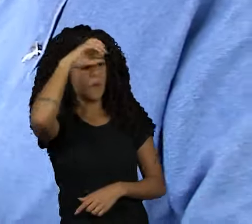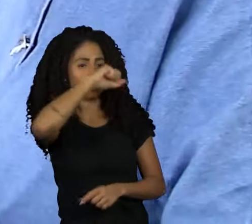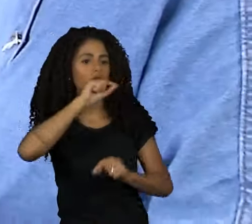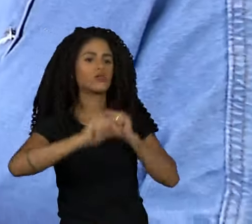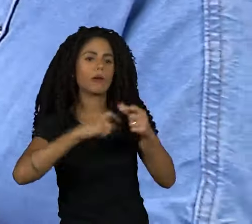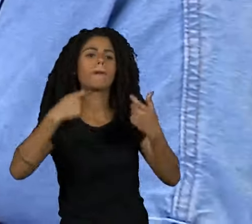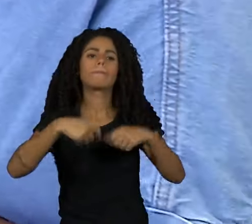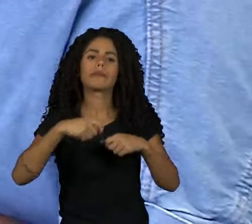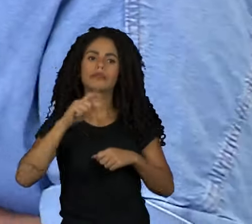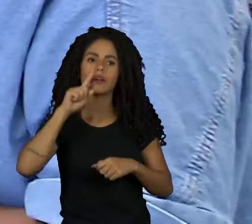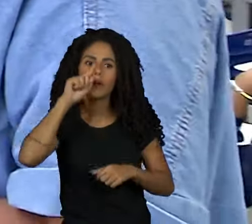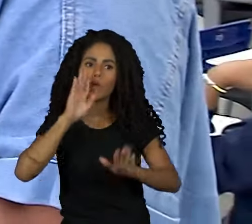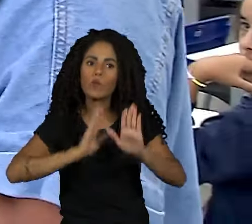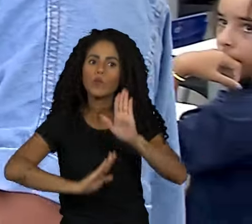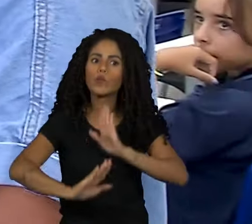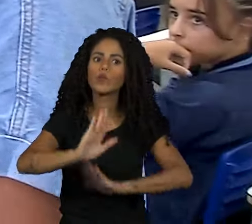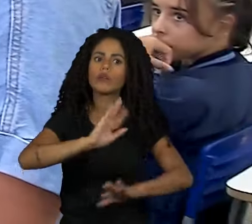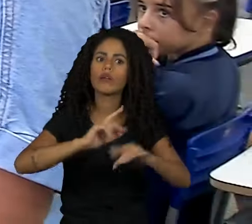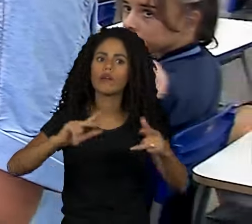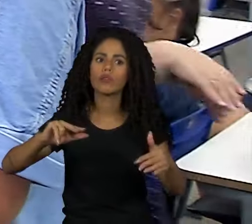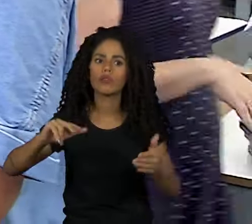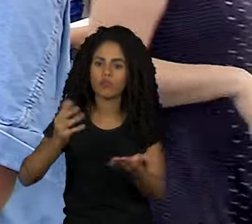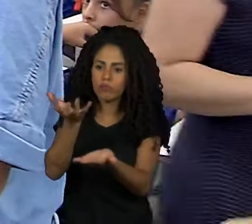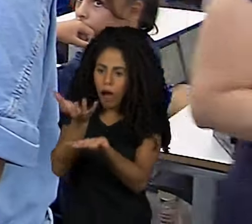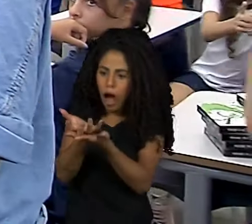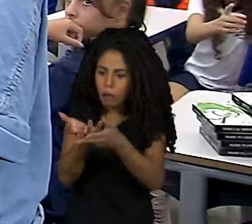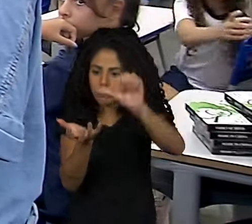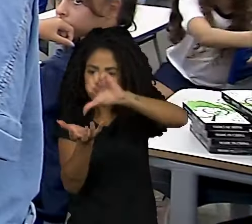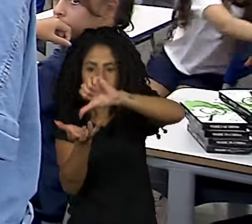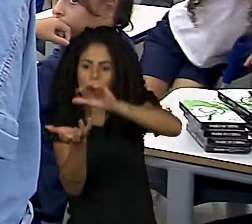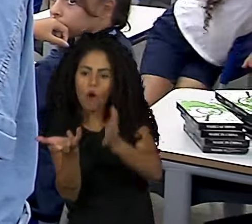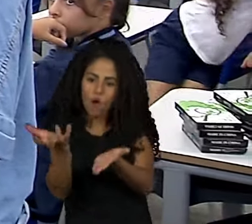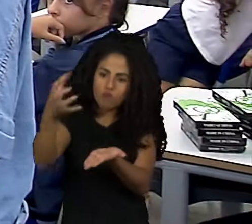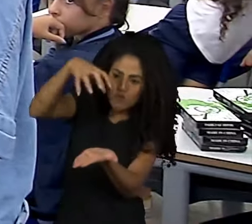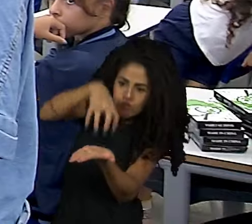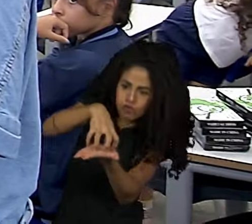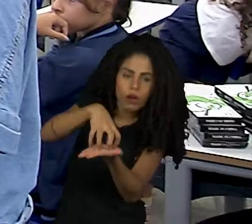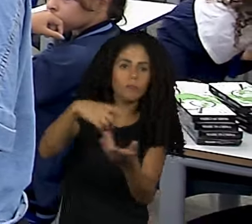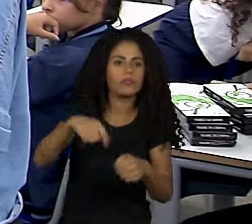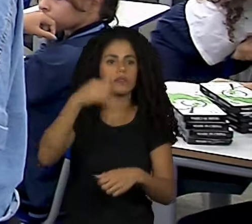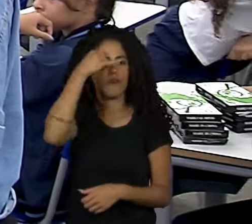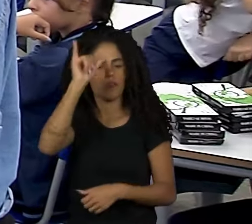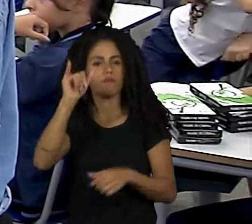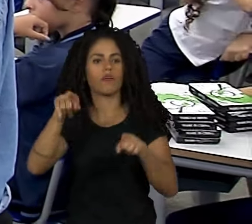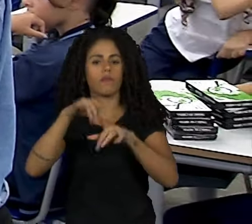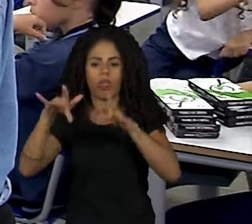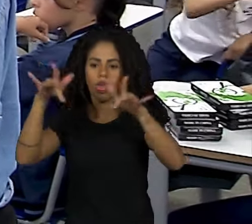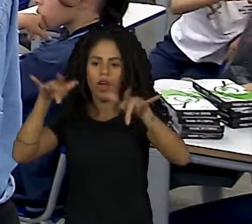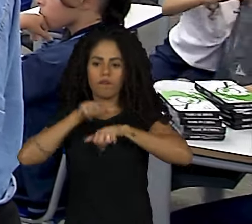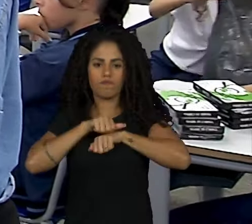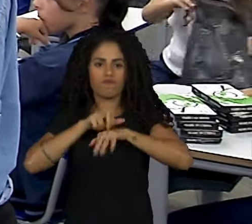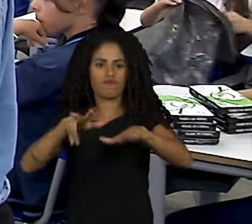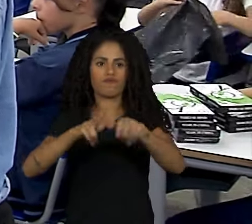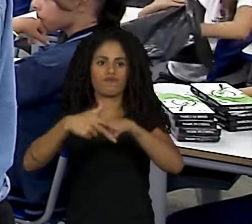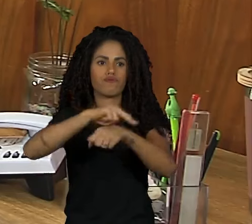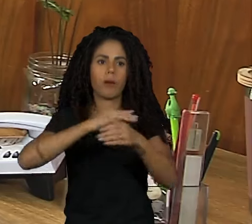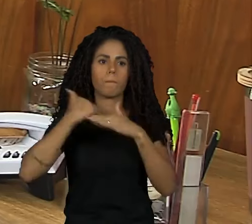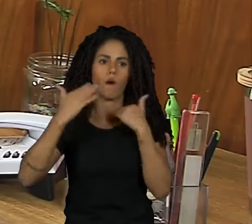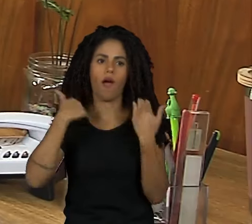tem que ter bastante cuidado com as coisas viradas para cima, para não encher com água e ter esse mosquitinho que pode transmitir essa dengue, que pode matar a